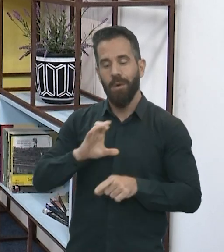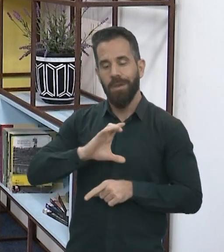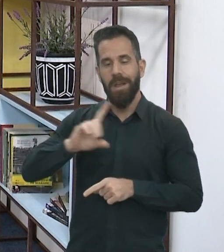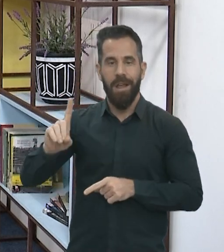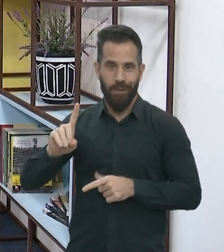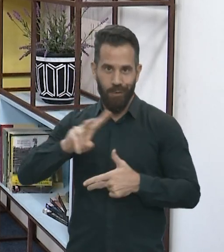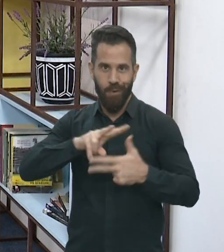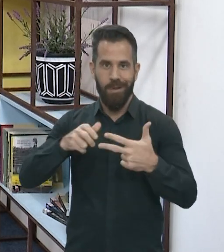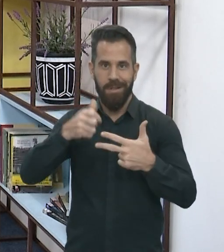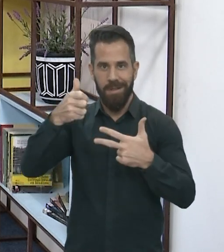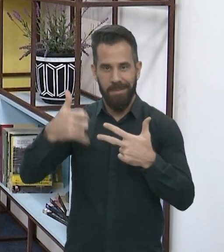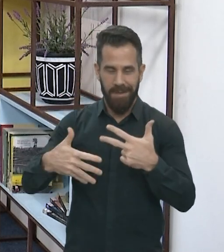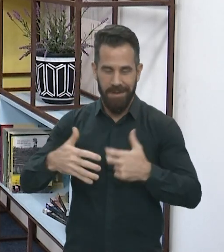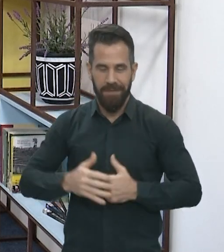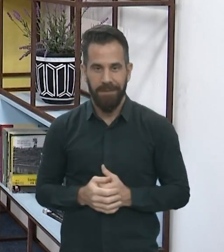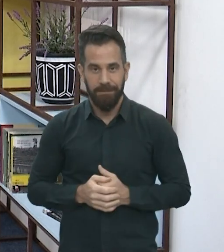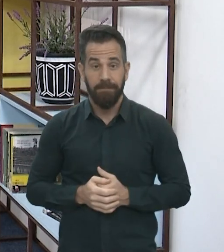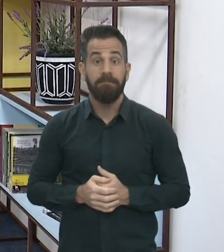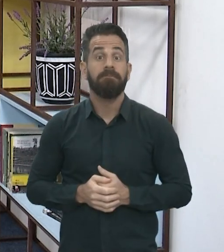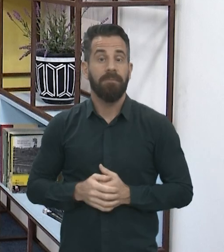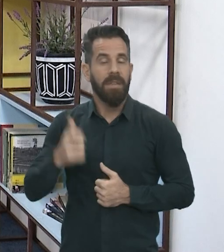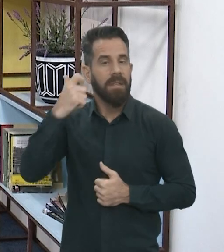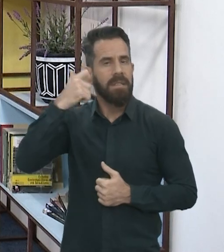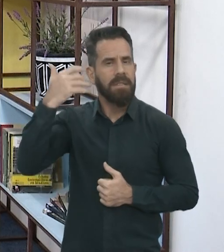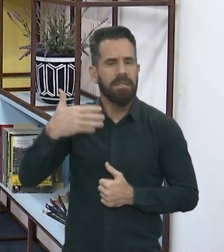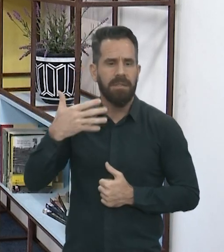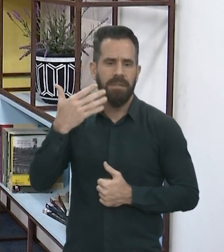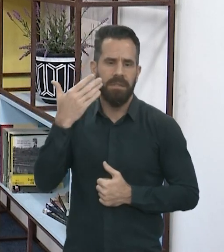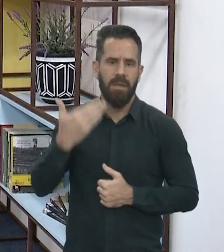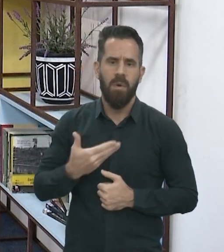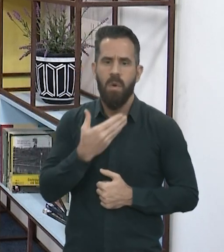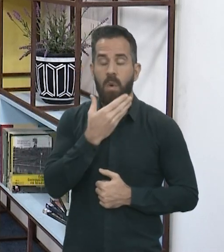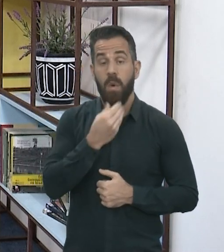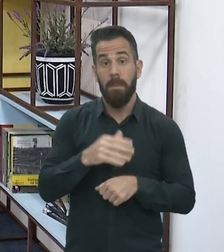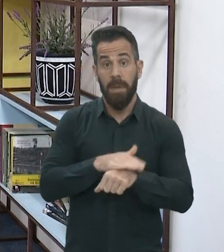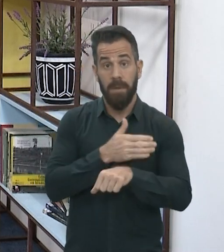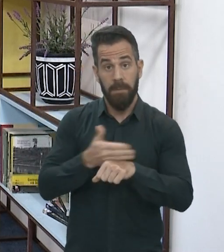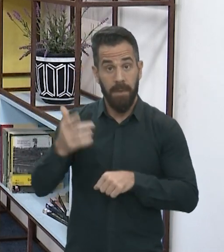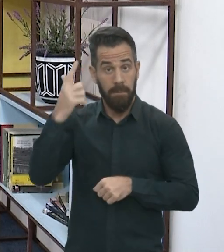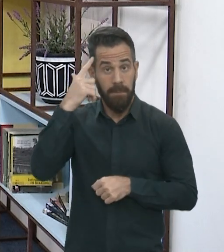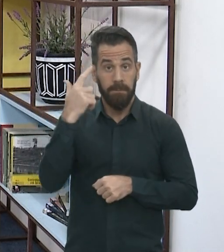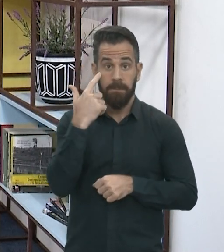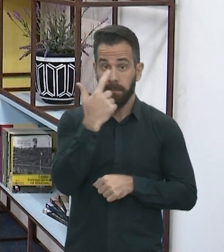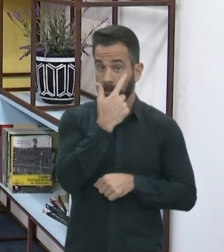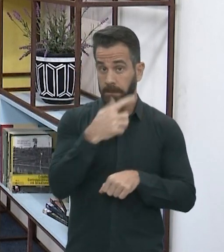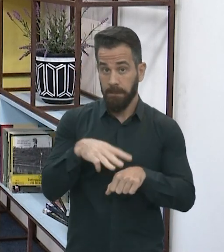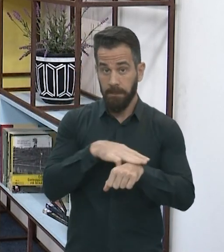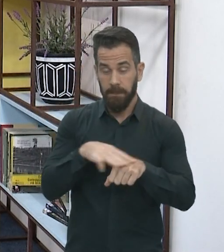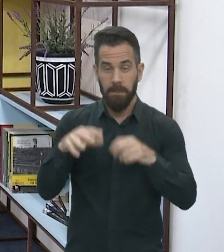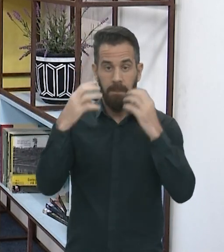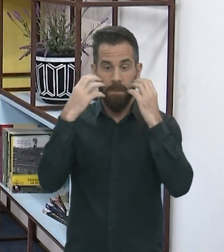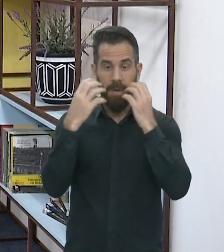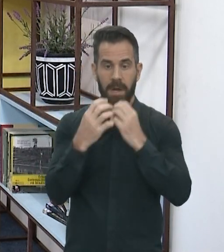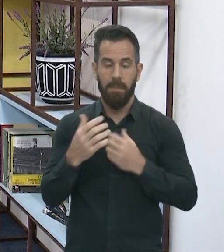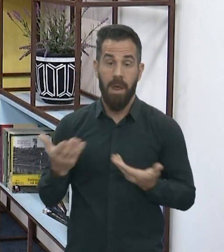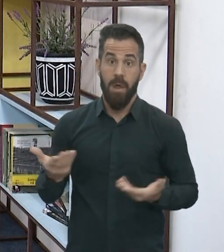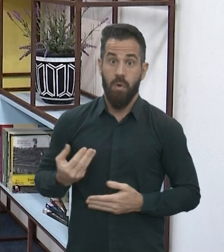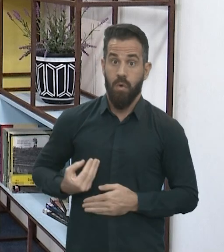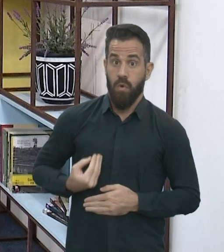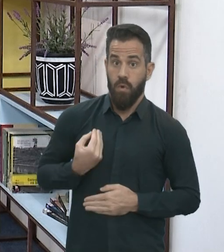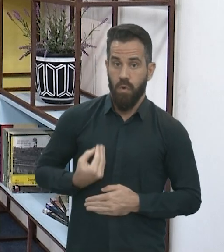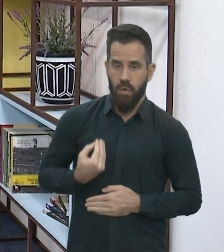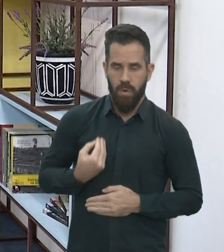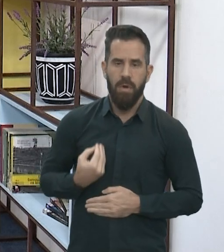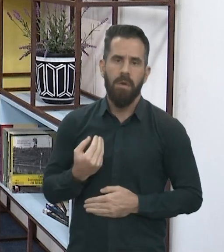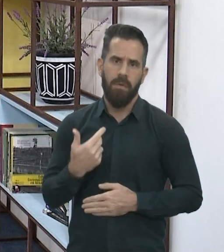Labitave. O professor se descreve como um homem de pele clara, com cabelos e olhos castanhos e tem a barba cheia. Nesse primeiro momento do programa,